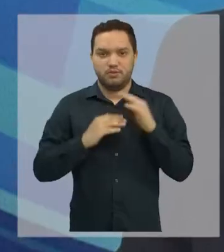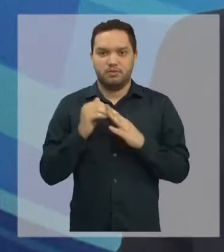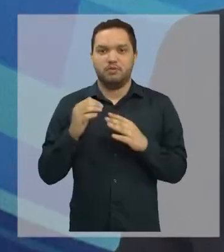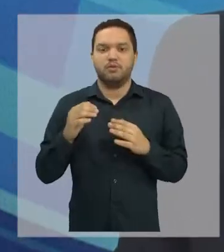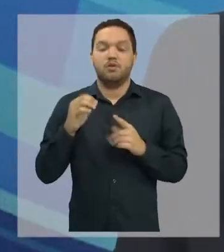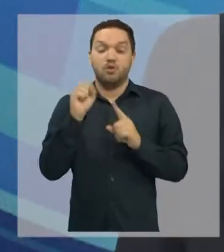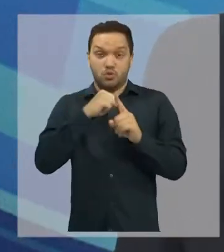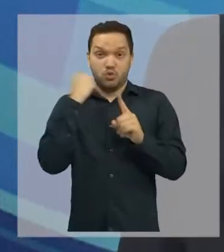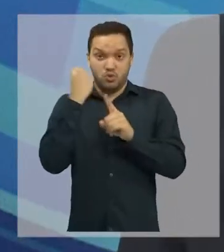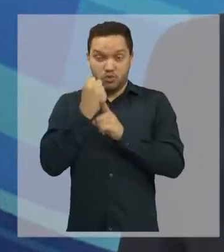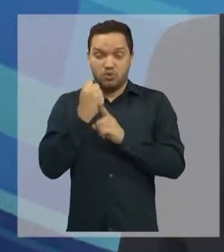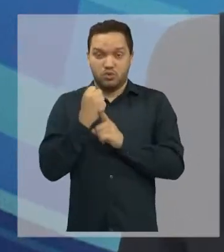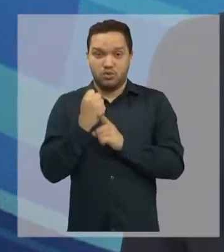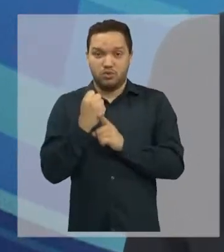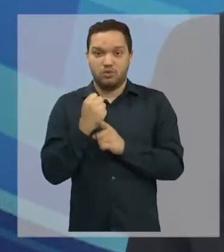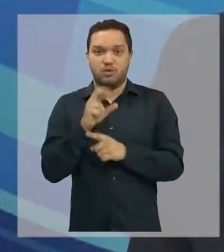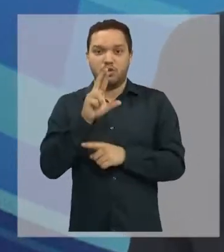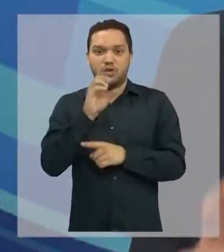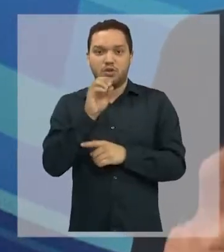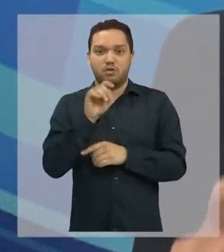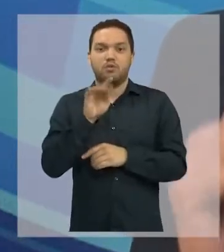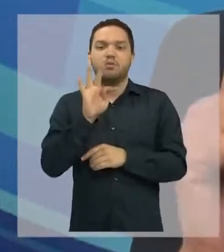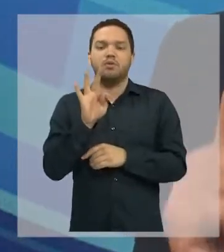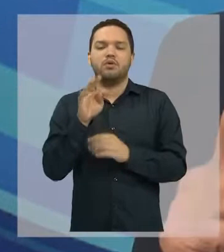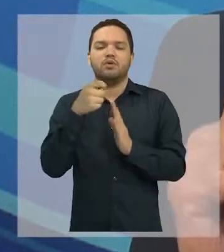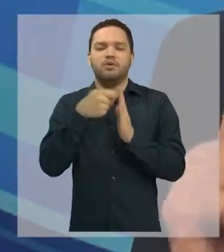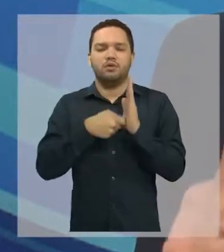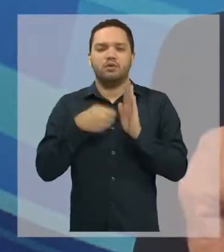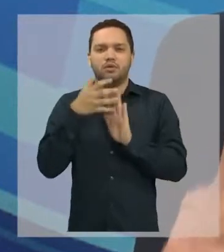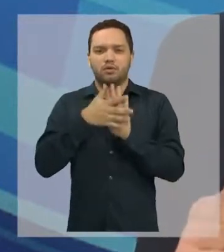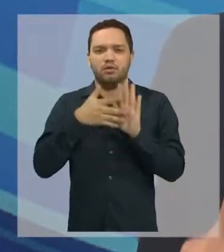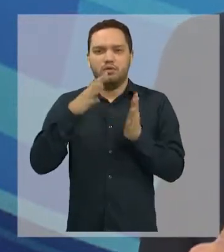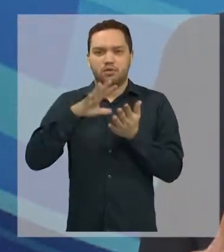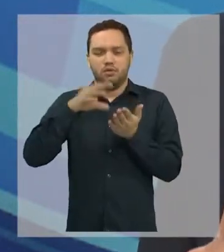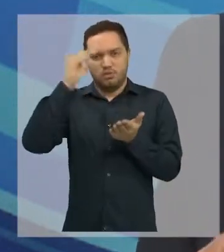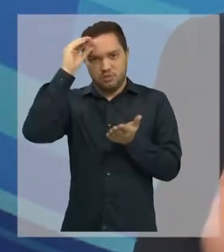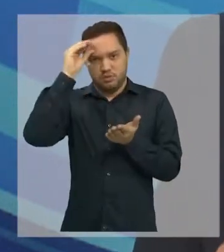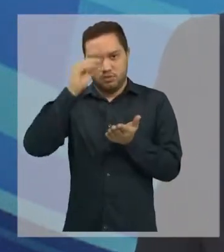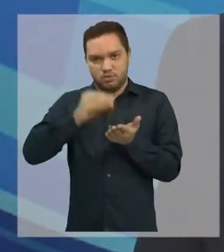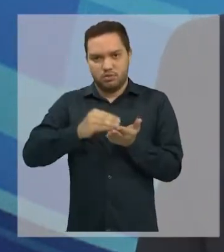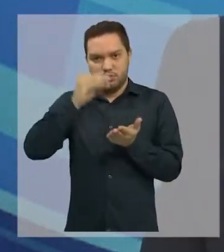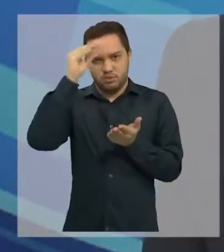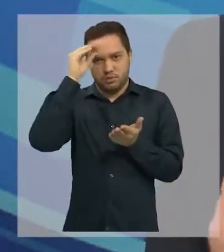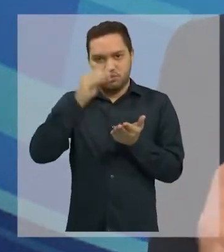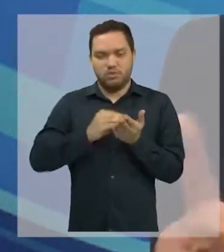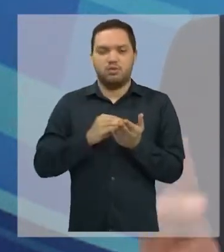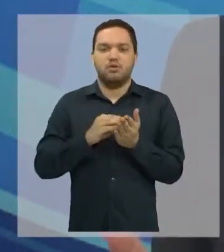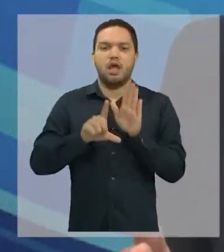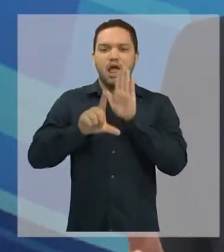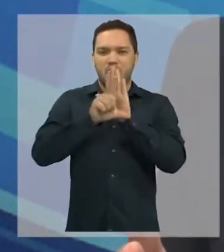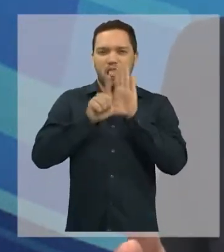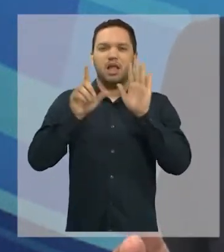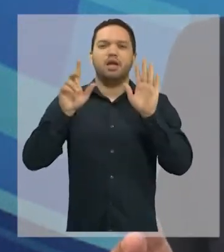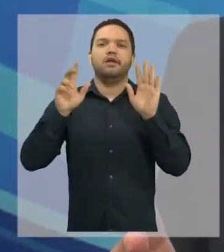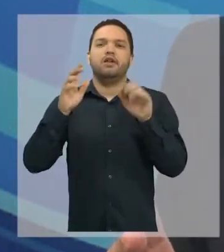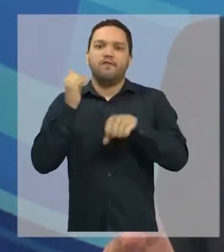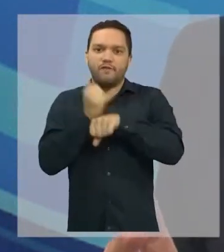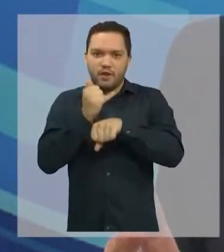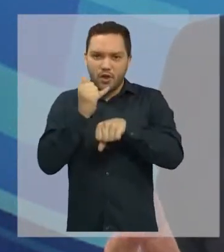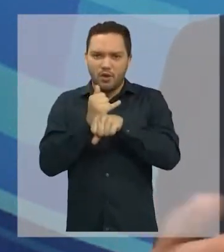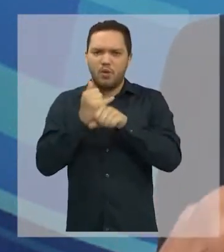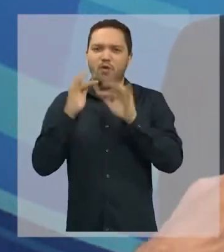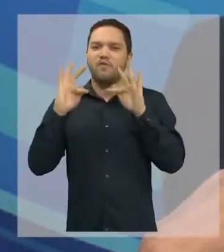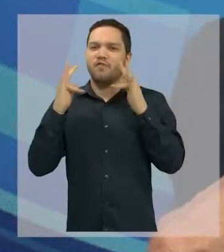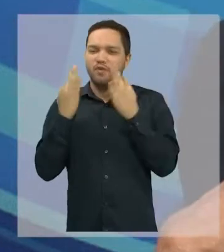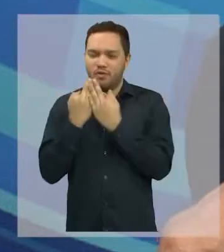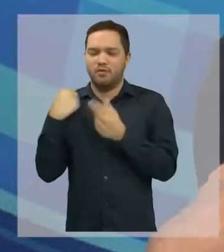chamado Robert Merton, que escreveu um trabalho, ele tem uma tese chamada A Lei de Ferro da Oligarquia.